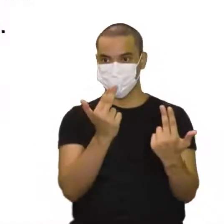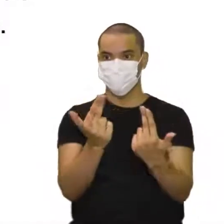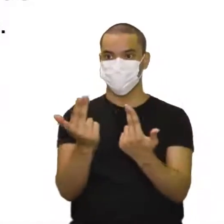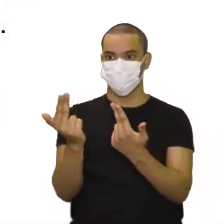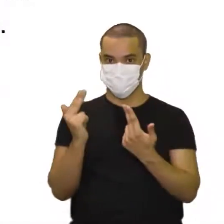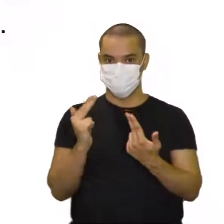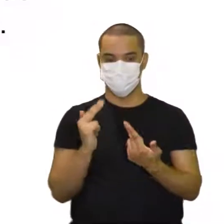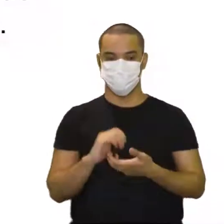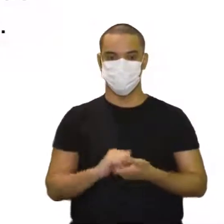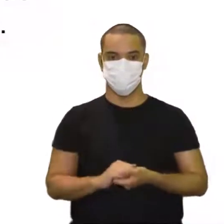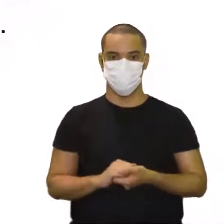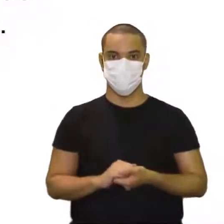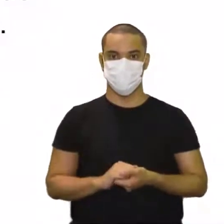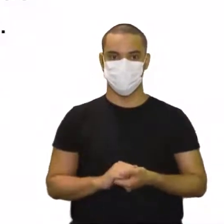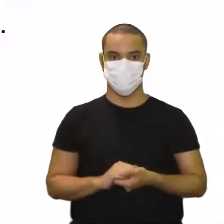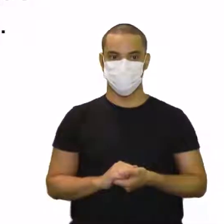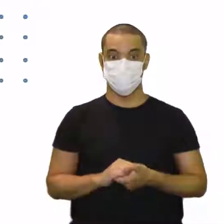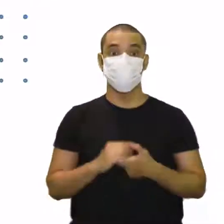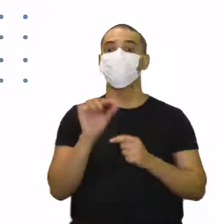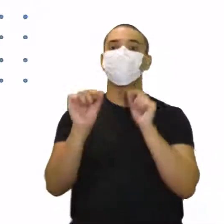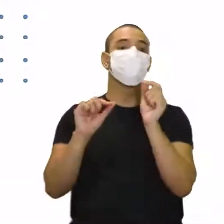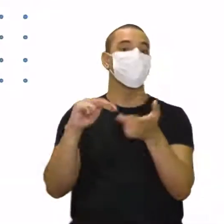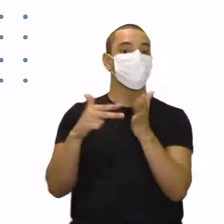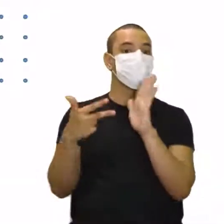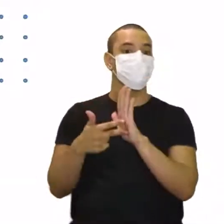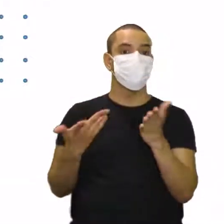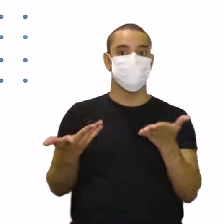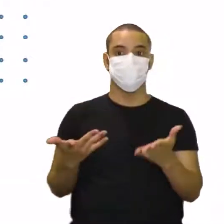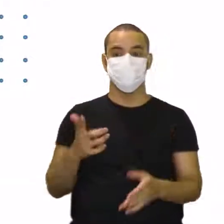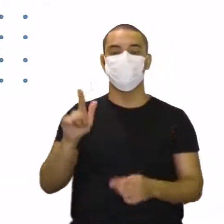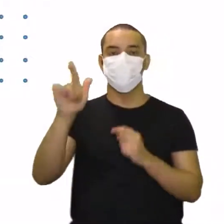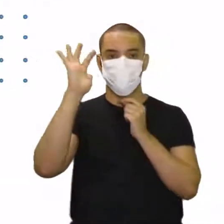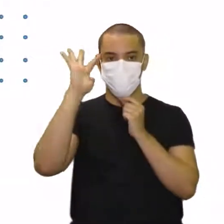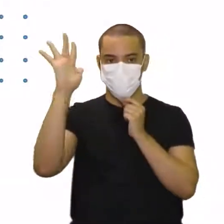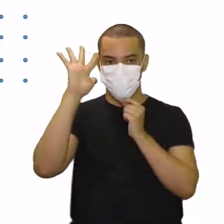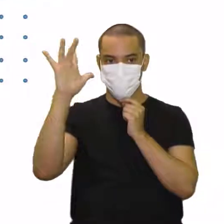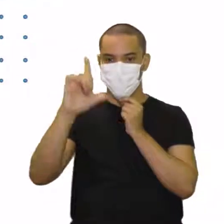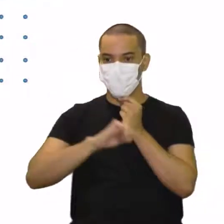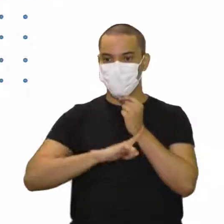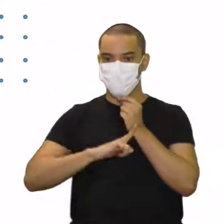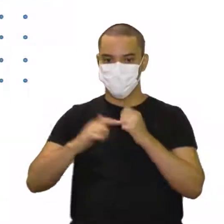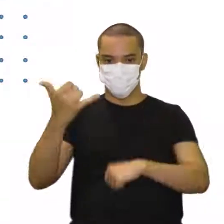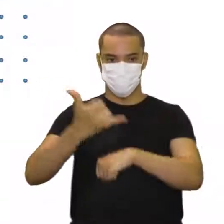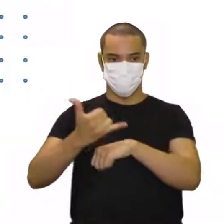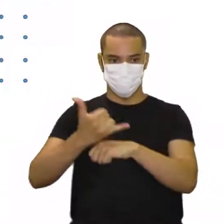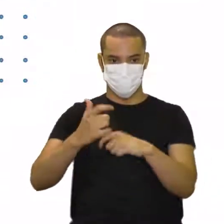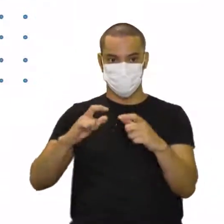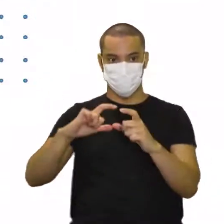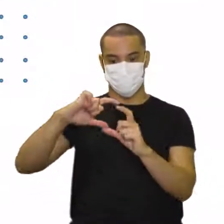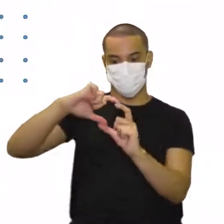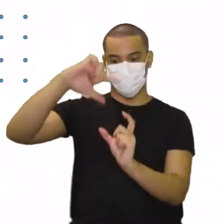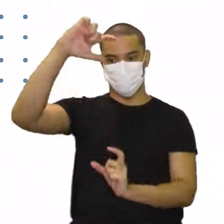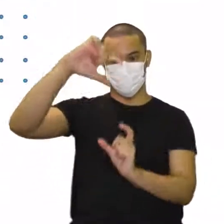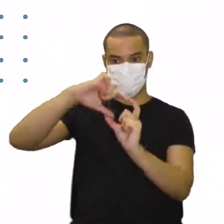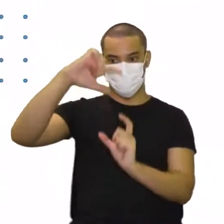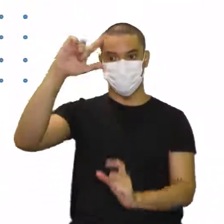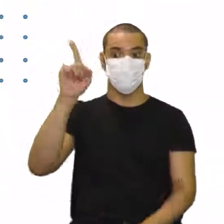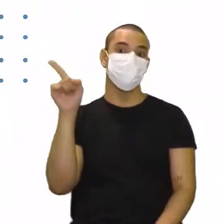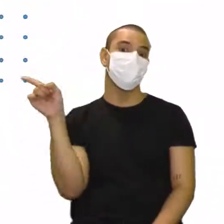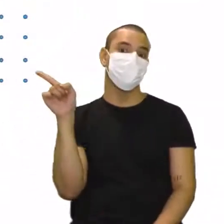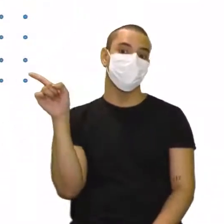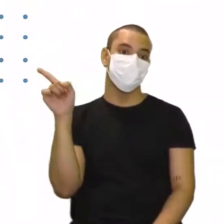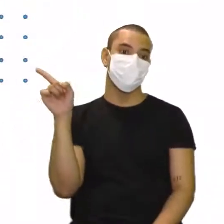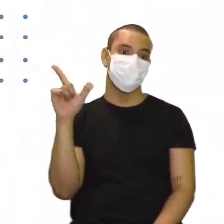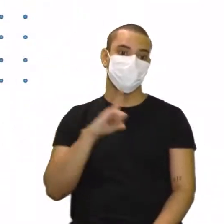equilíbrio, as intensidades das forças são iguais. O que que é isso? Você imagina aí a barra, olha aí, imagina num, passando